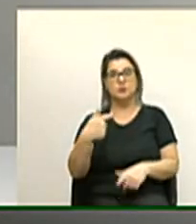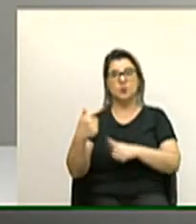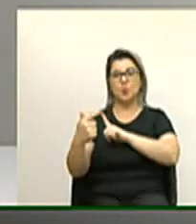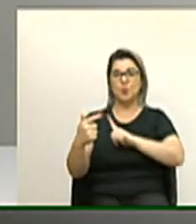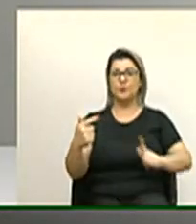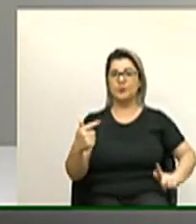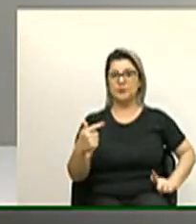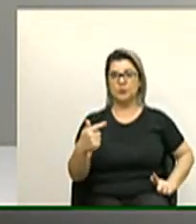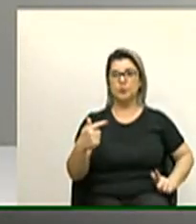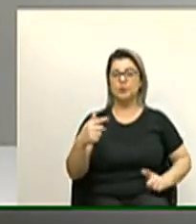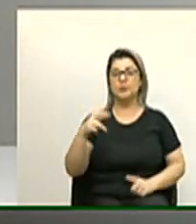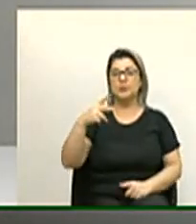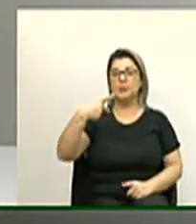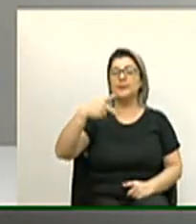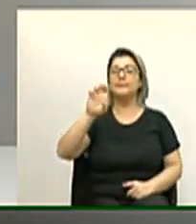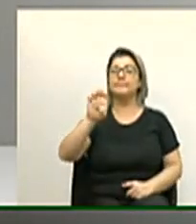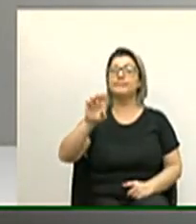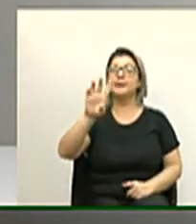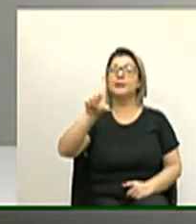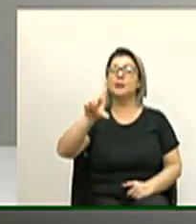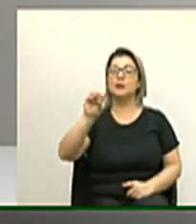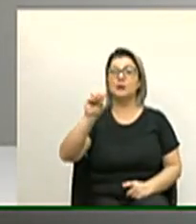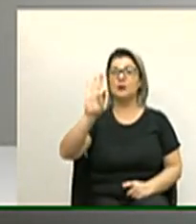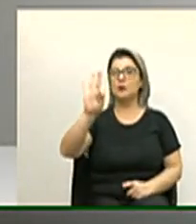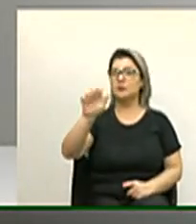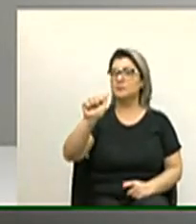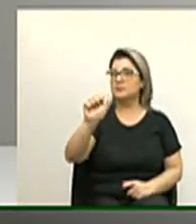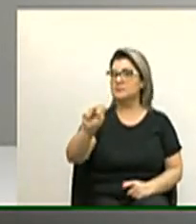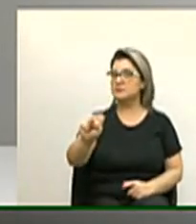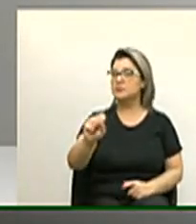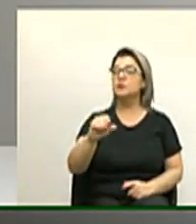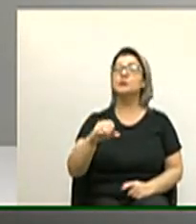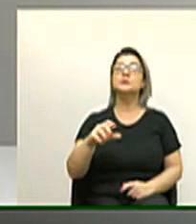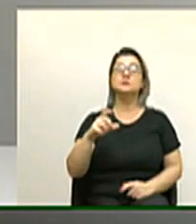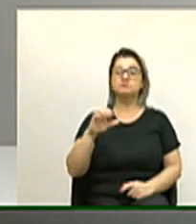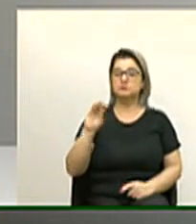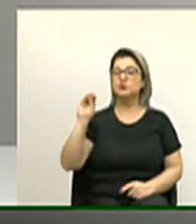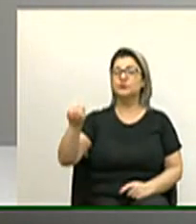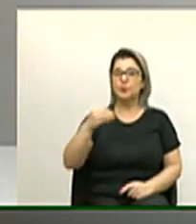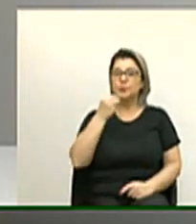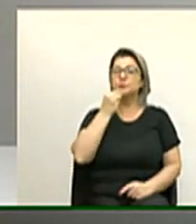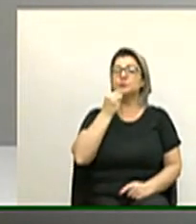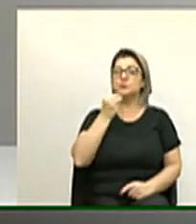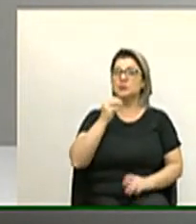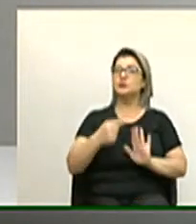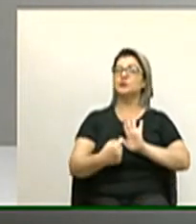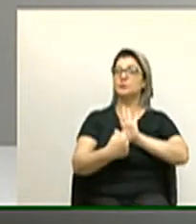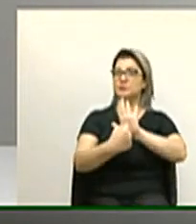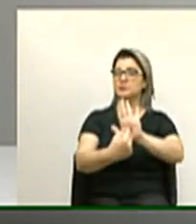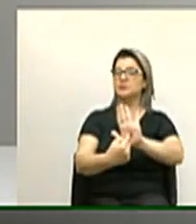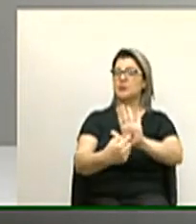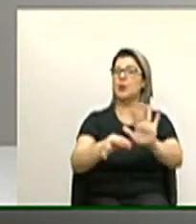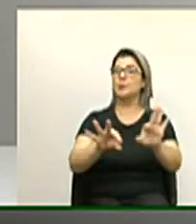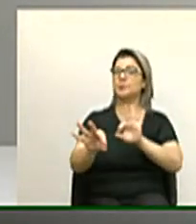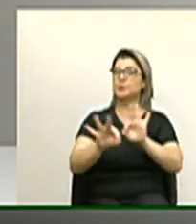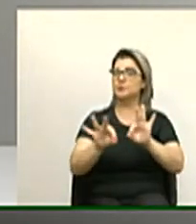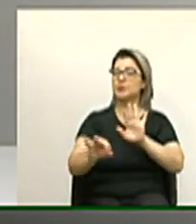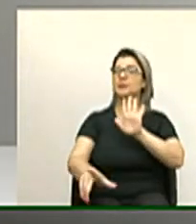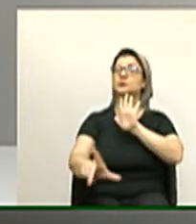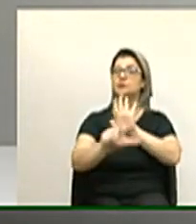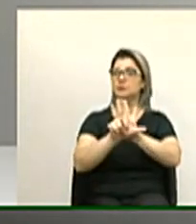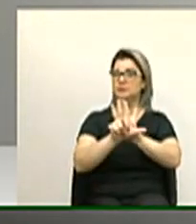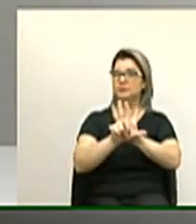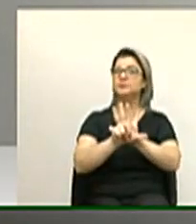de apresentar um projeto de lei de uma semana municipal do ciclista em Pelotas, que foi